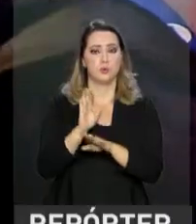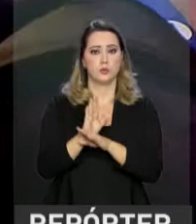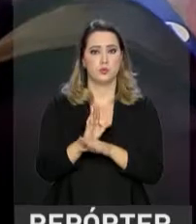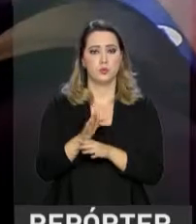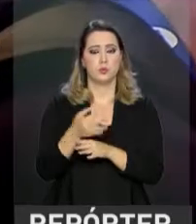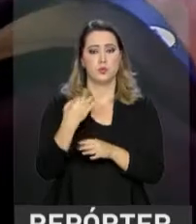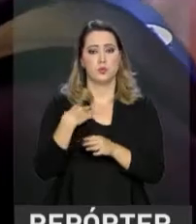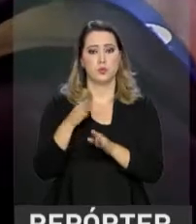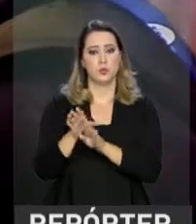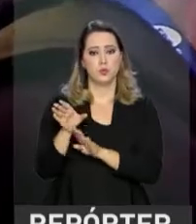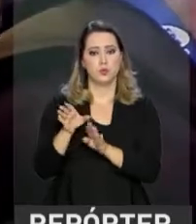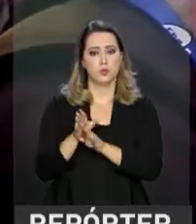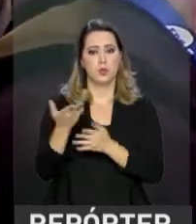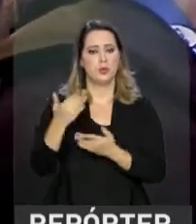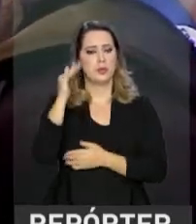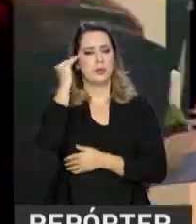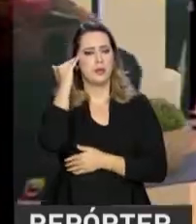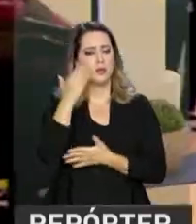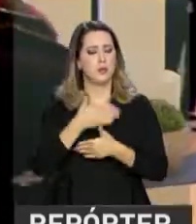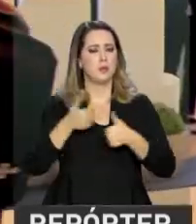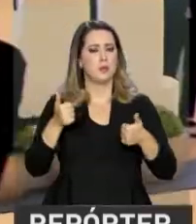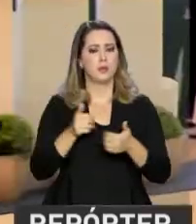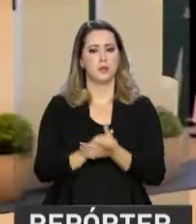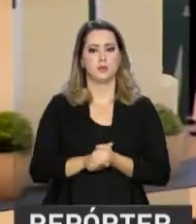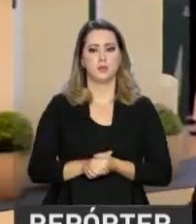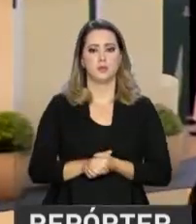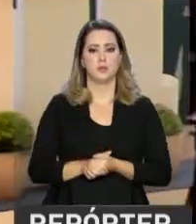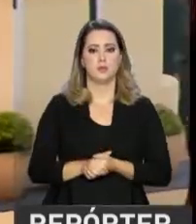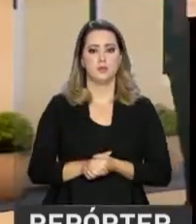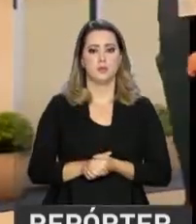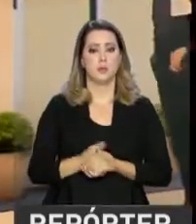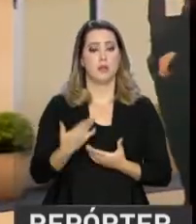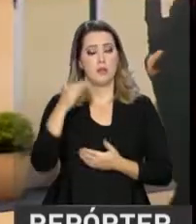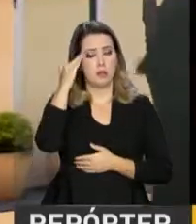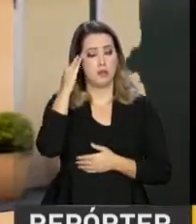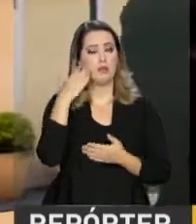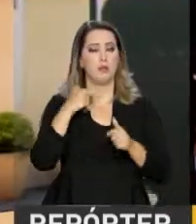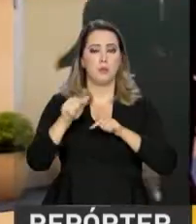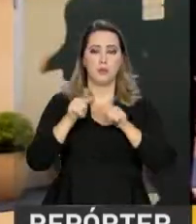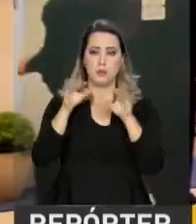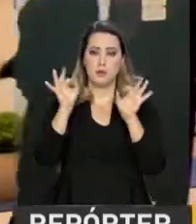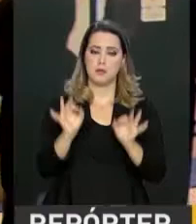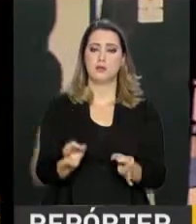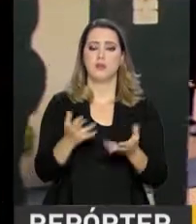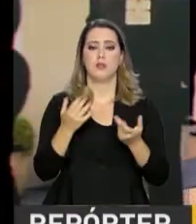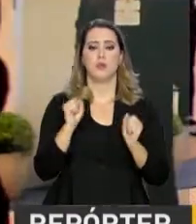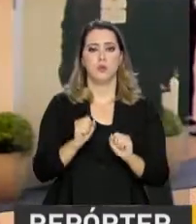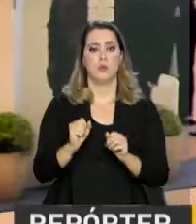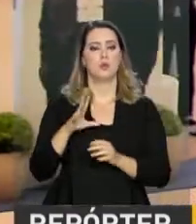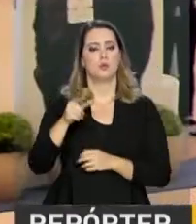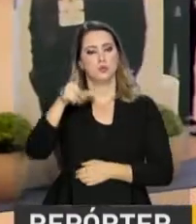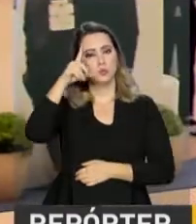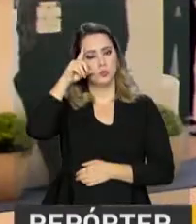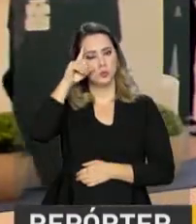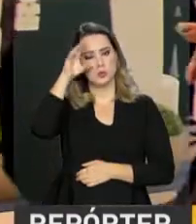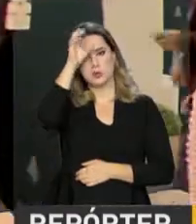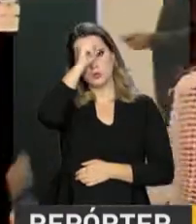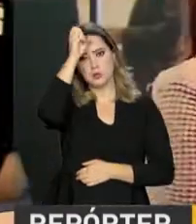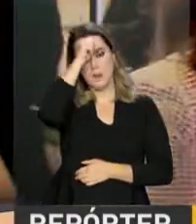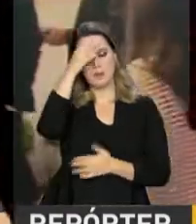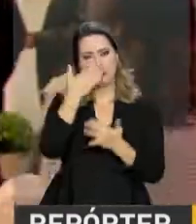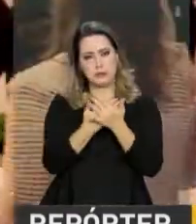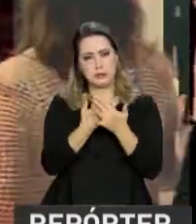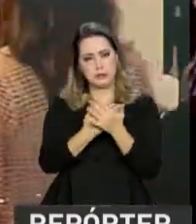Agora quer entender melhor o processo. Entender isso para colocar isso em prática. Que eu possa praticar isso todos os dias, aprender, ler,